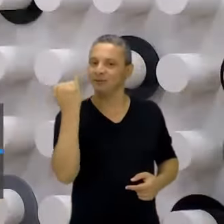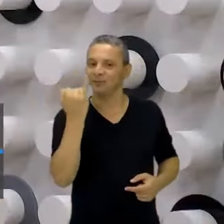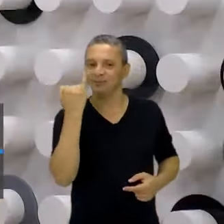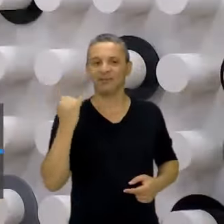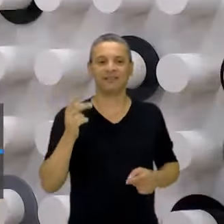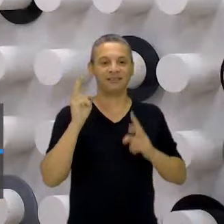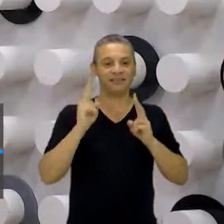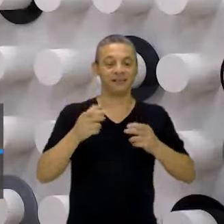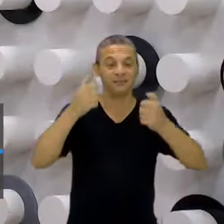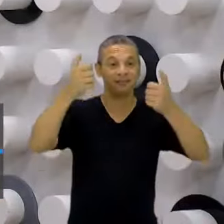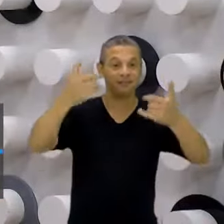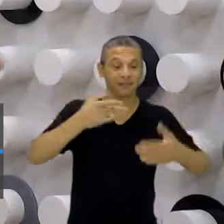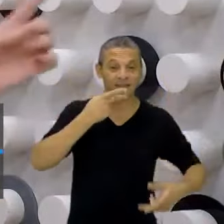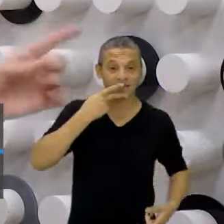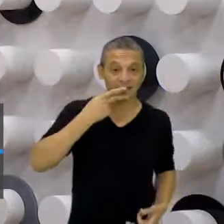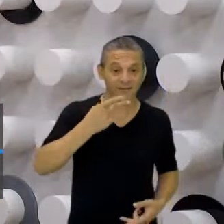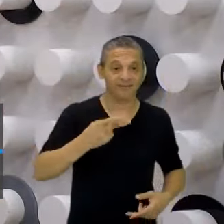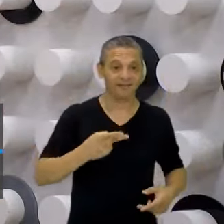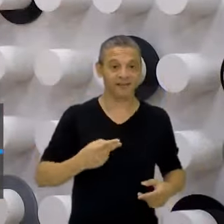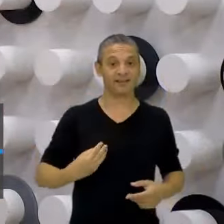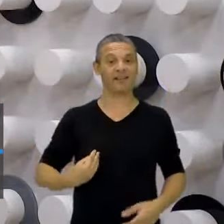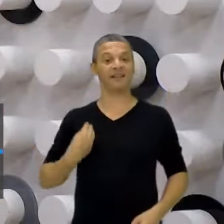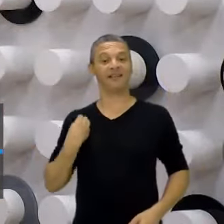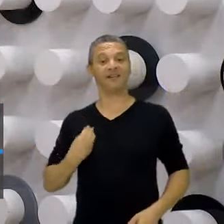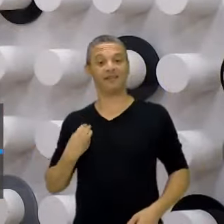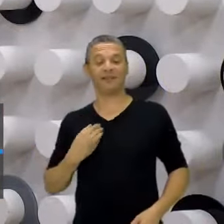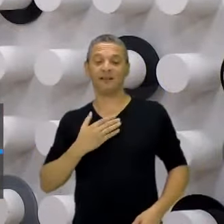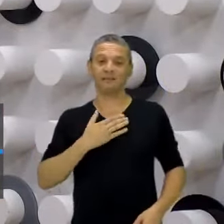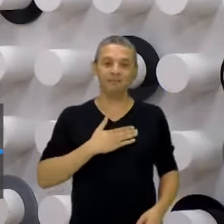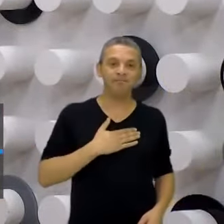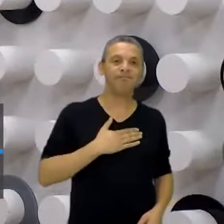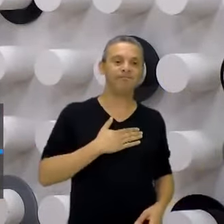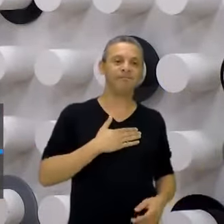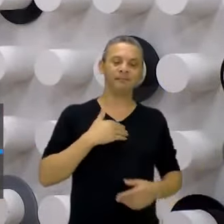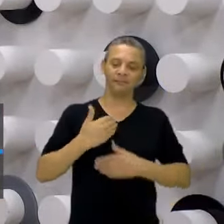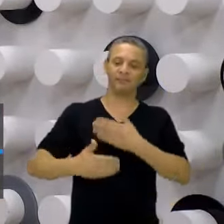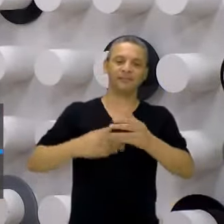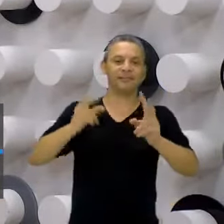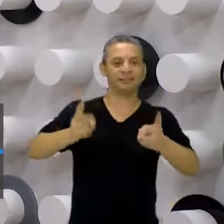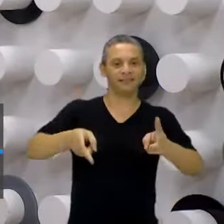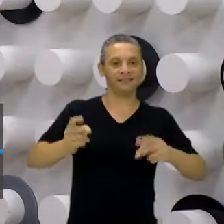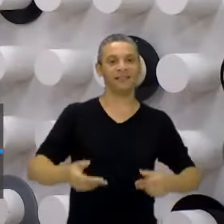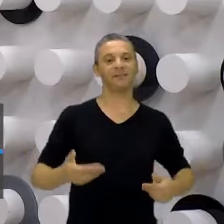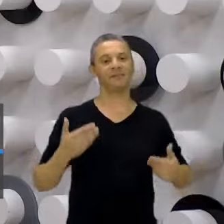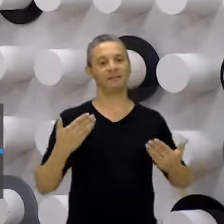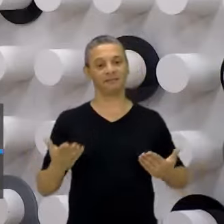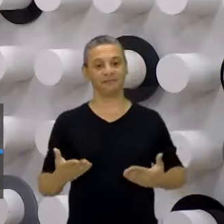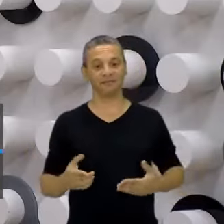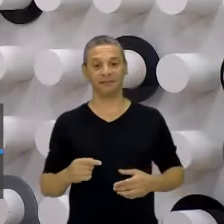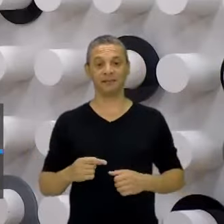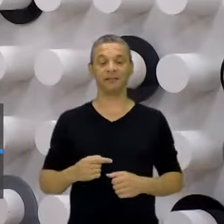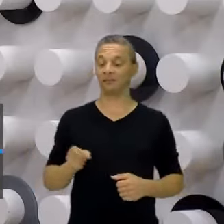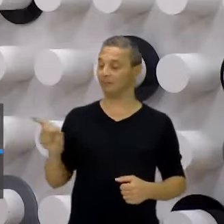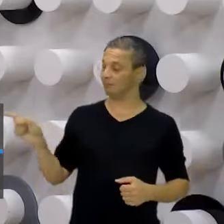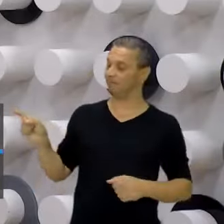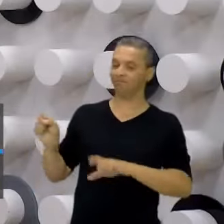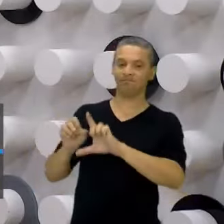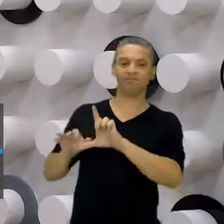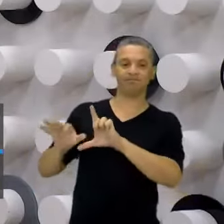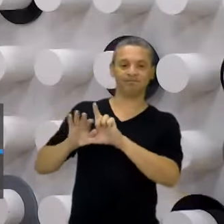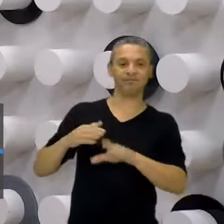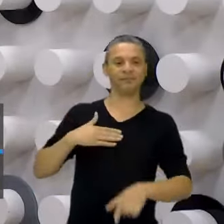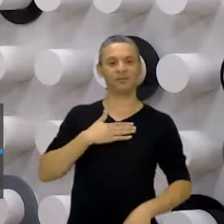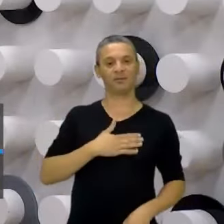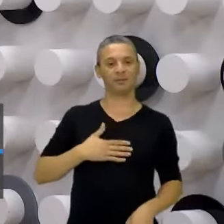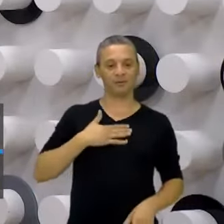como a gente disse no começo da aula, é de vida, né, de bimestre, de ano, de série, tá certo? Gente, não esqueçam da avaliação das